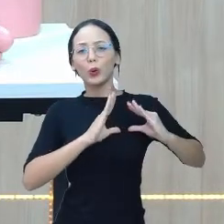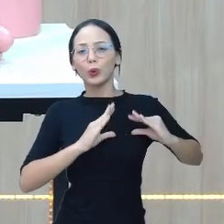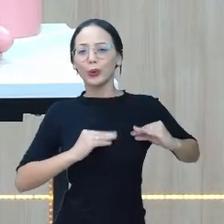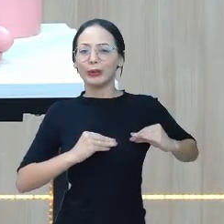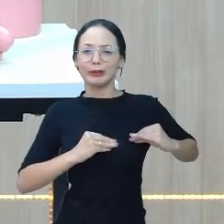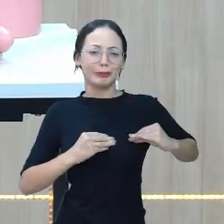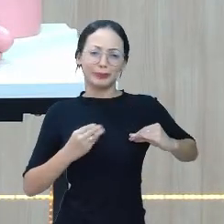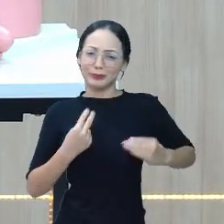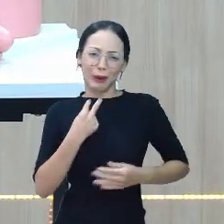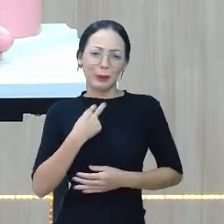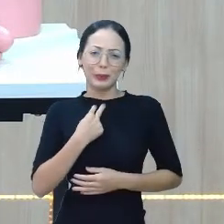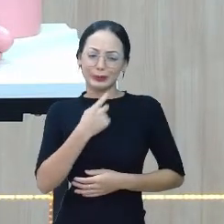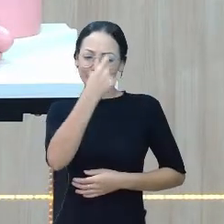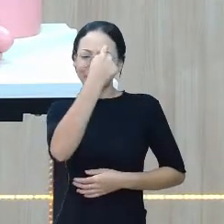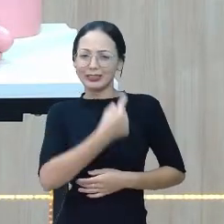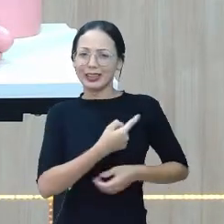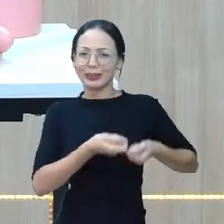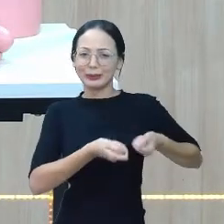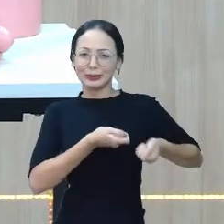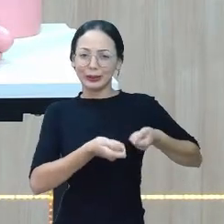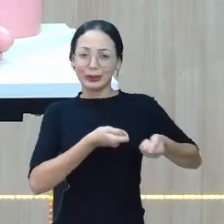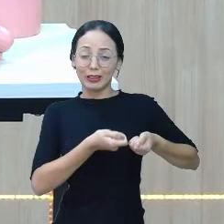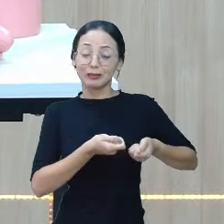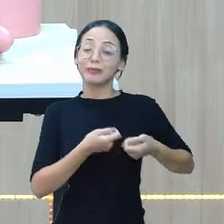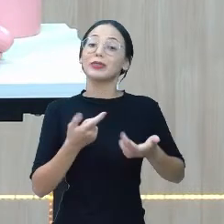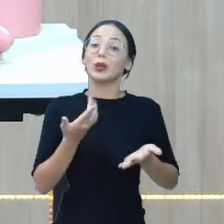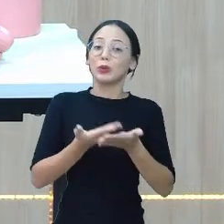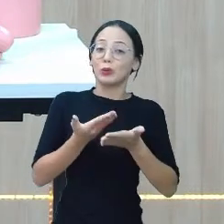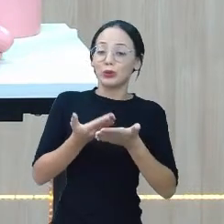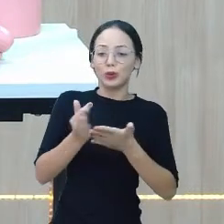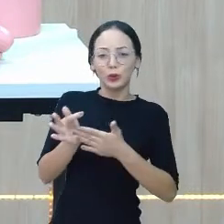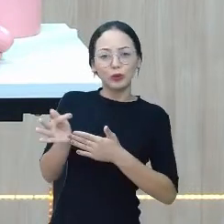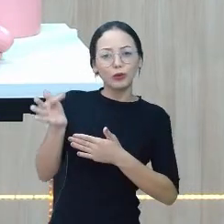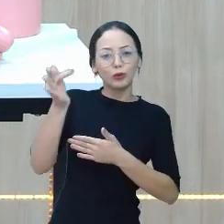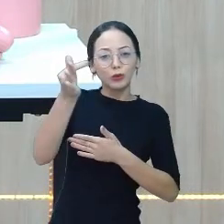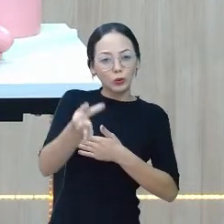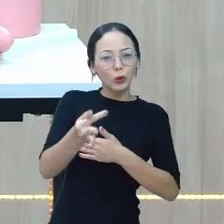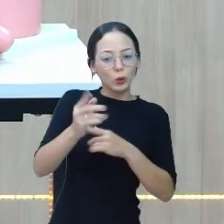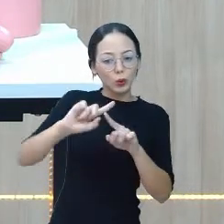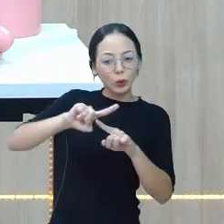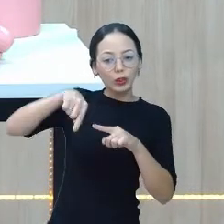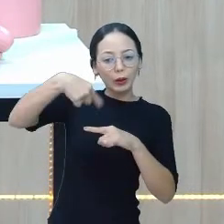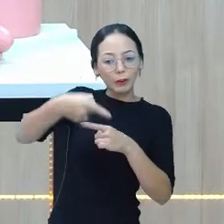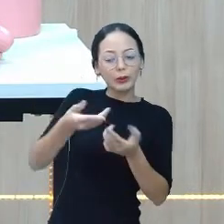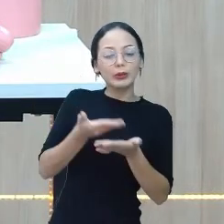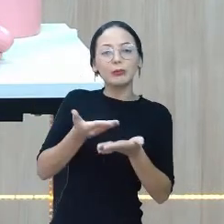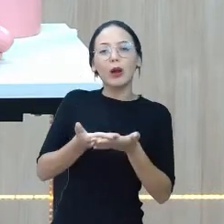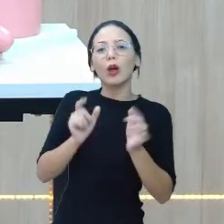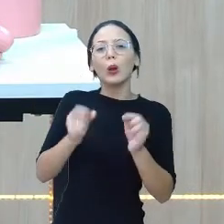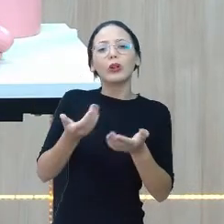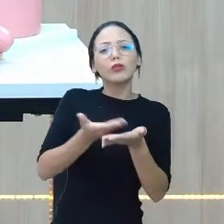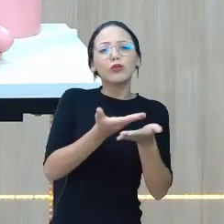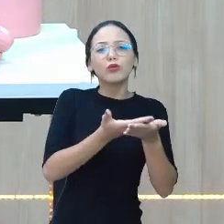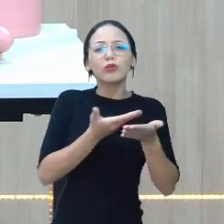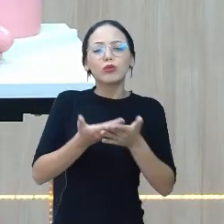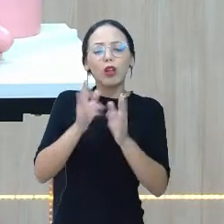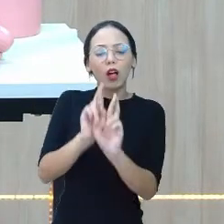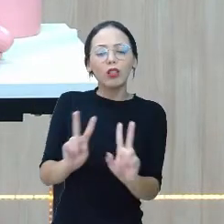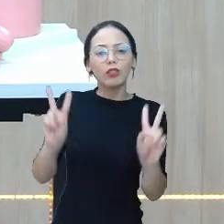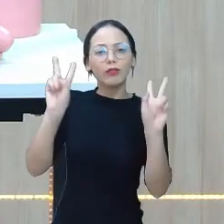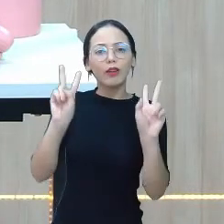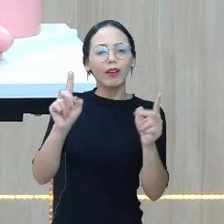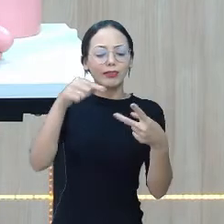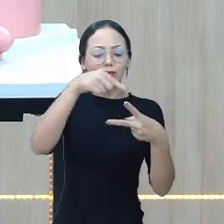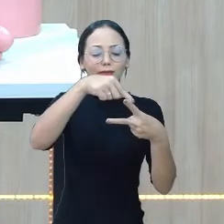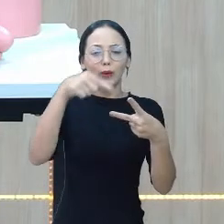não posso fazer isso. Então, um dos nossos estudos futuros, no nosso próximo encontro, é a gente estudar a diferença desses